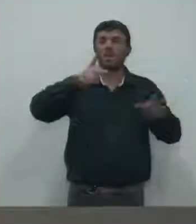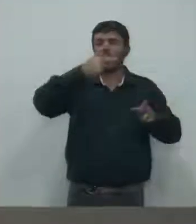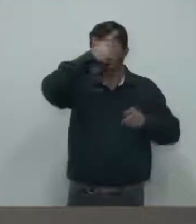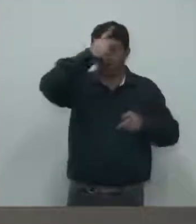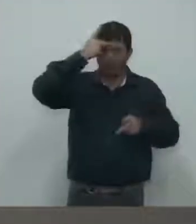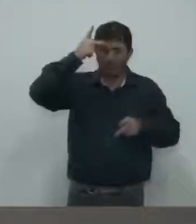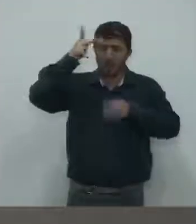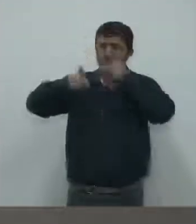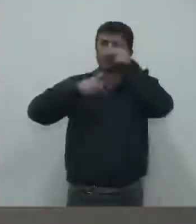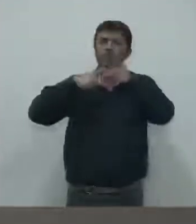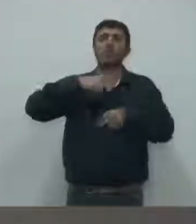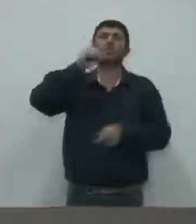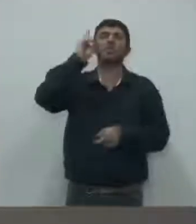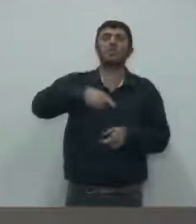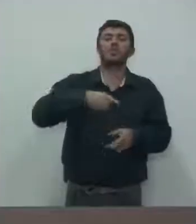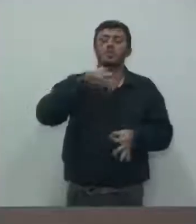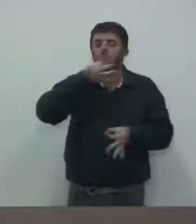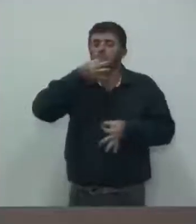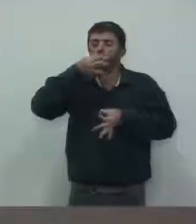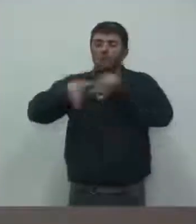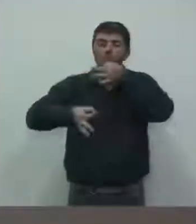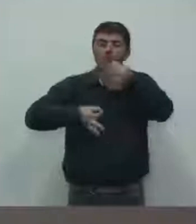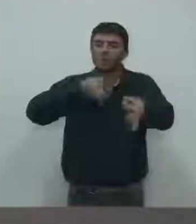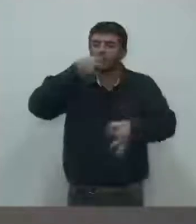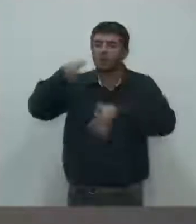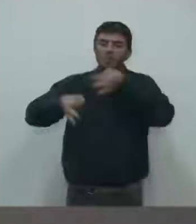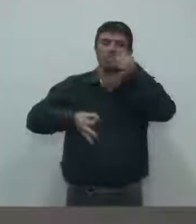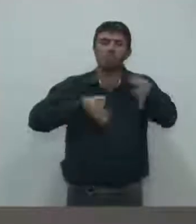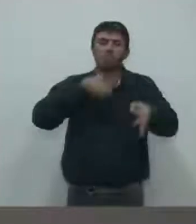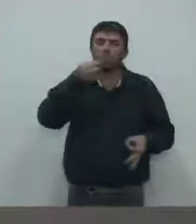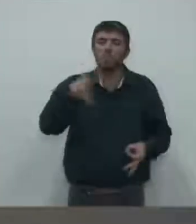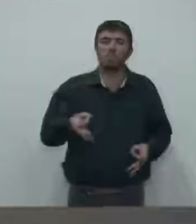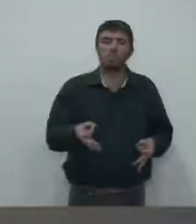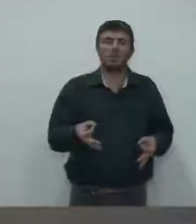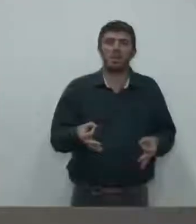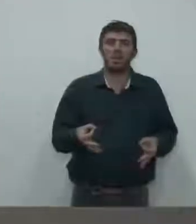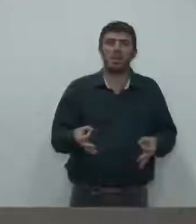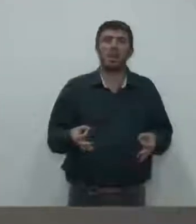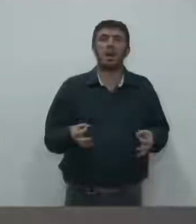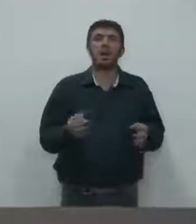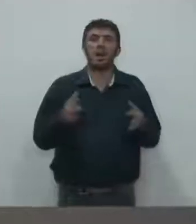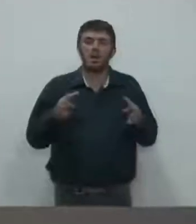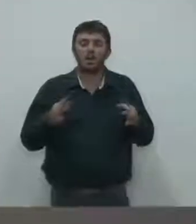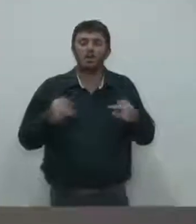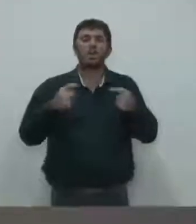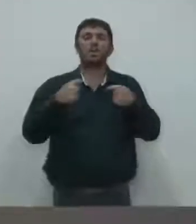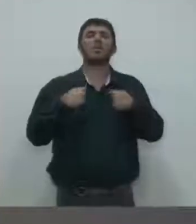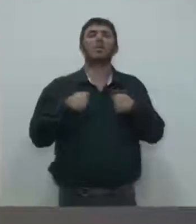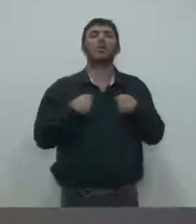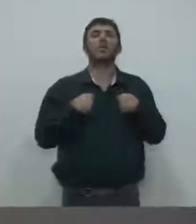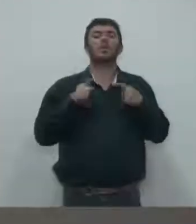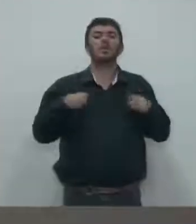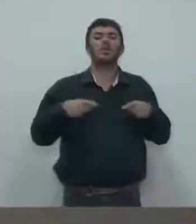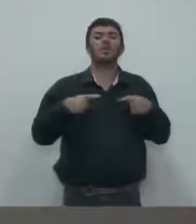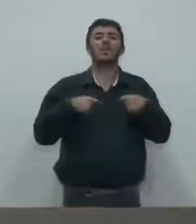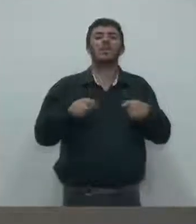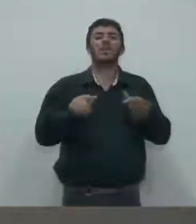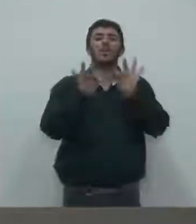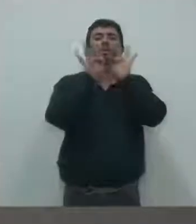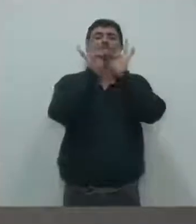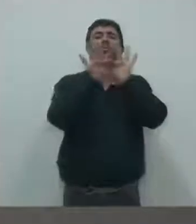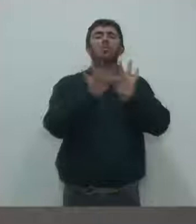claros. Não é sensível, e eu, com toda a humildade, eu não consigo entender o portal